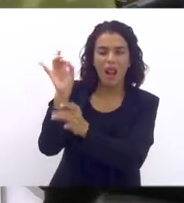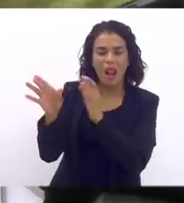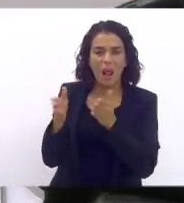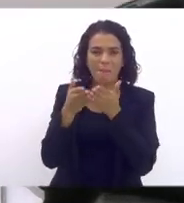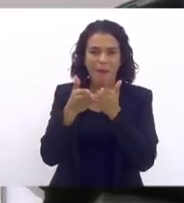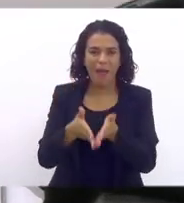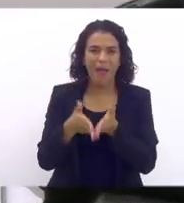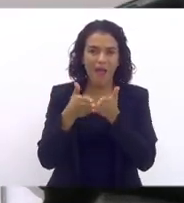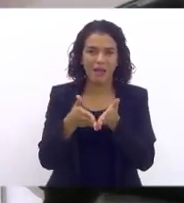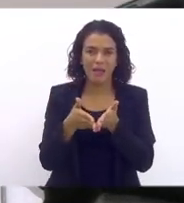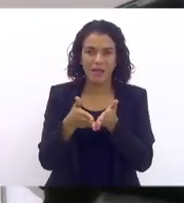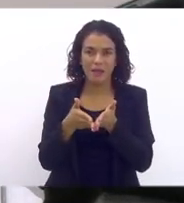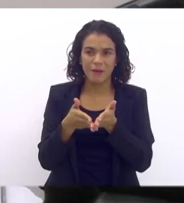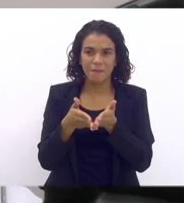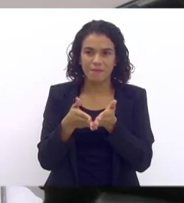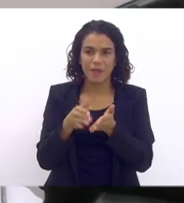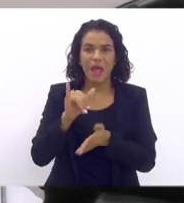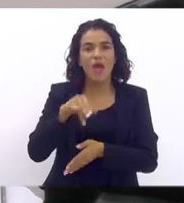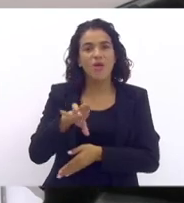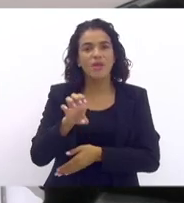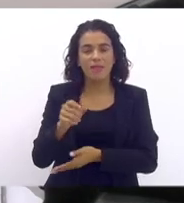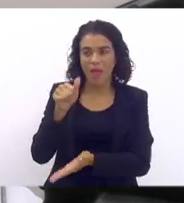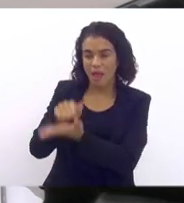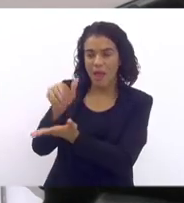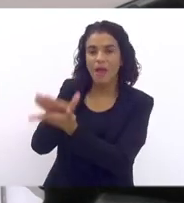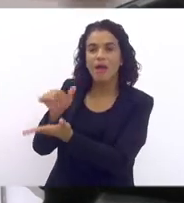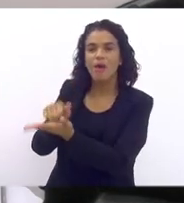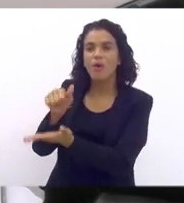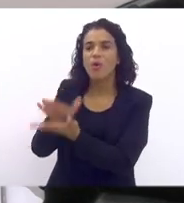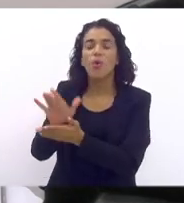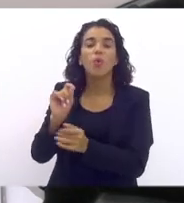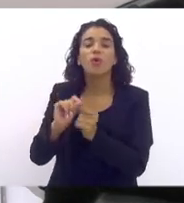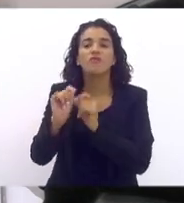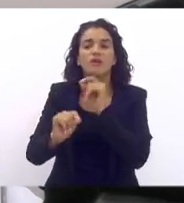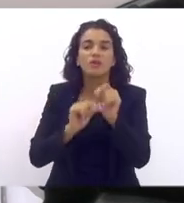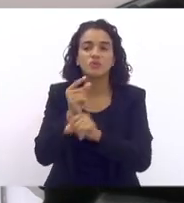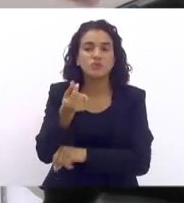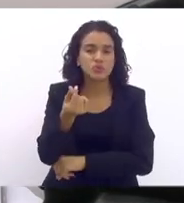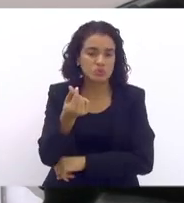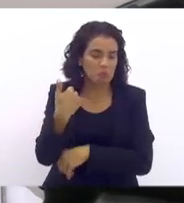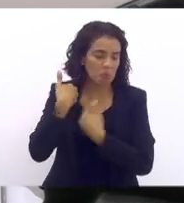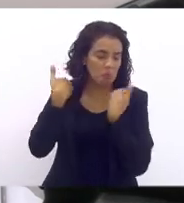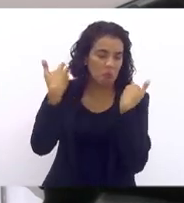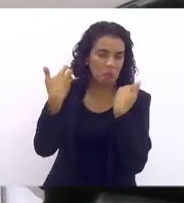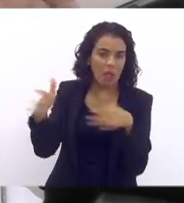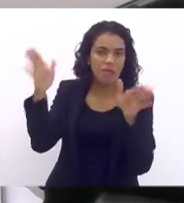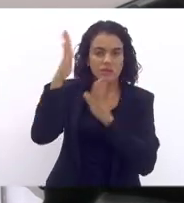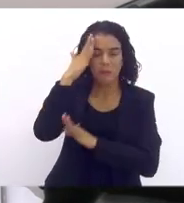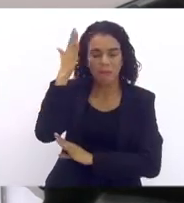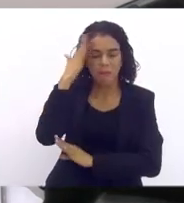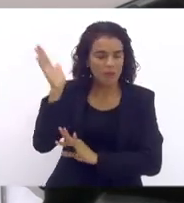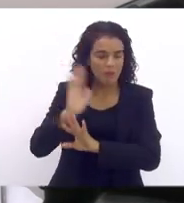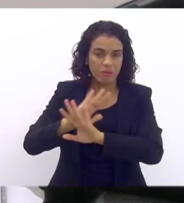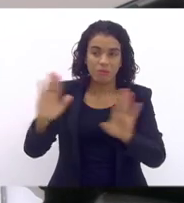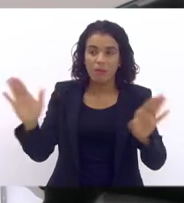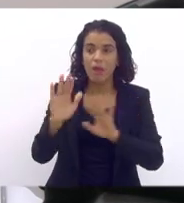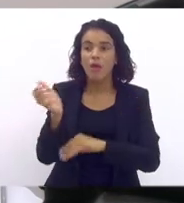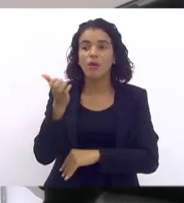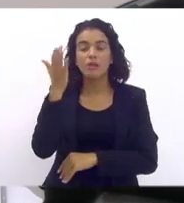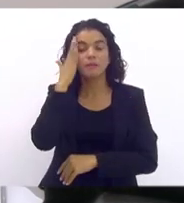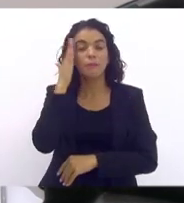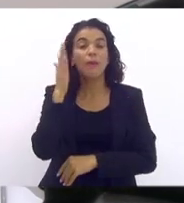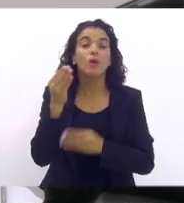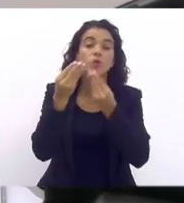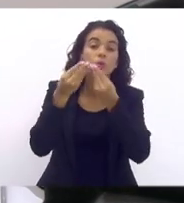Ach que deram dinheiro e né foi lá e citou que fez com dinheiro não quero saber onde foi parado não quero saber quero saber os